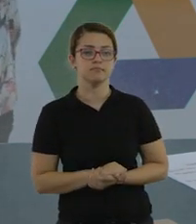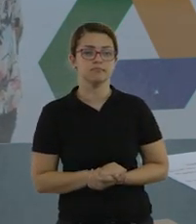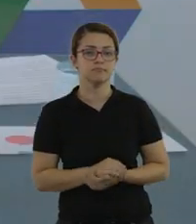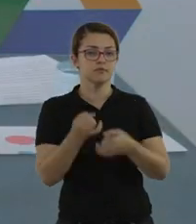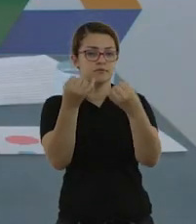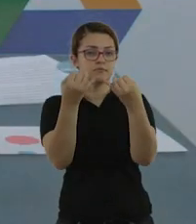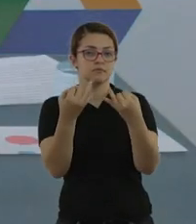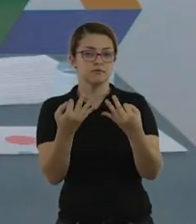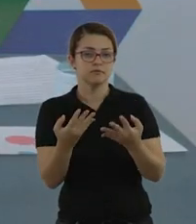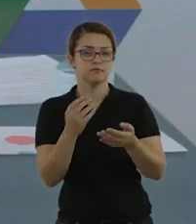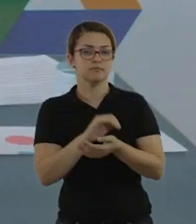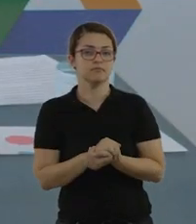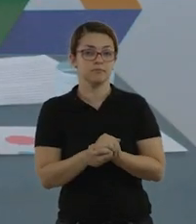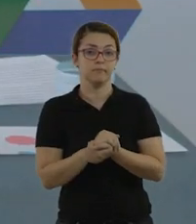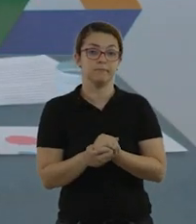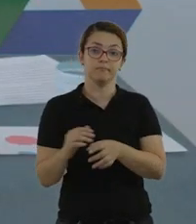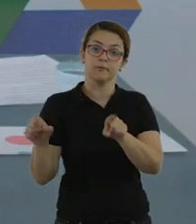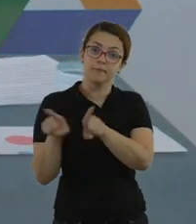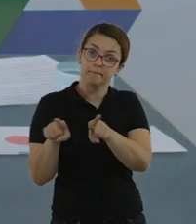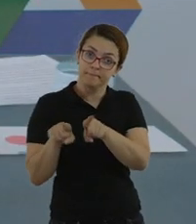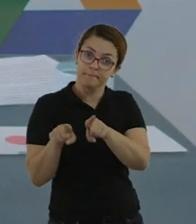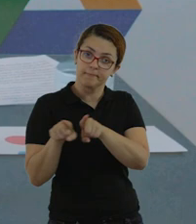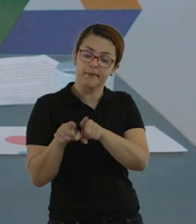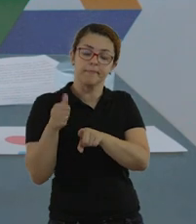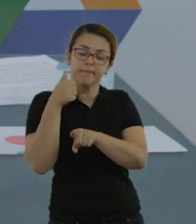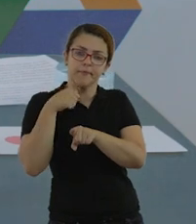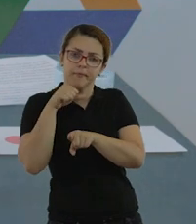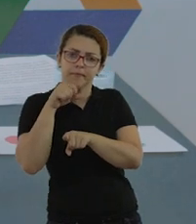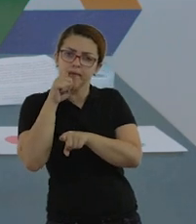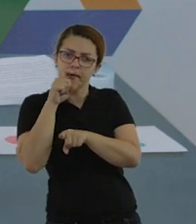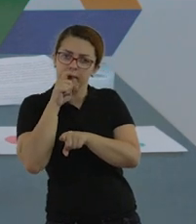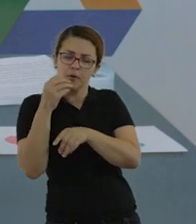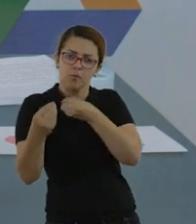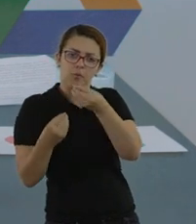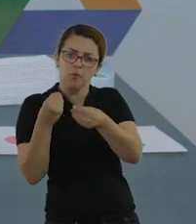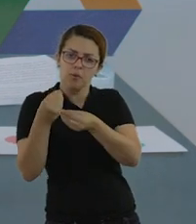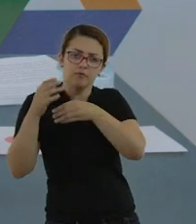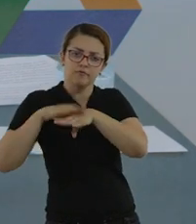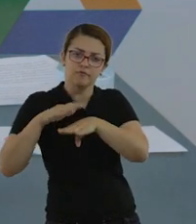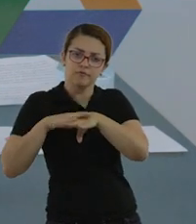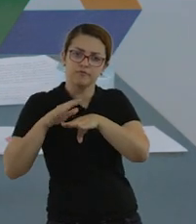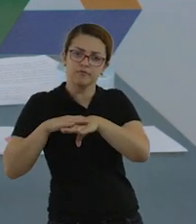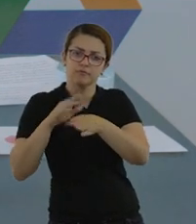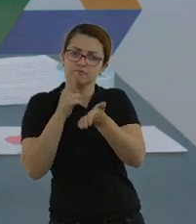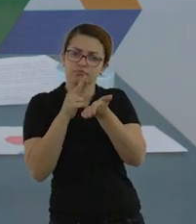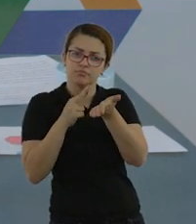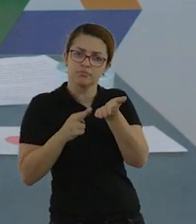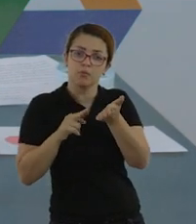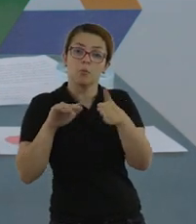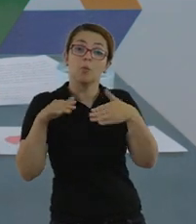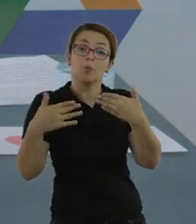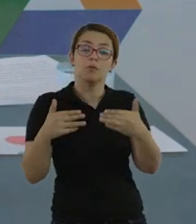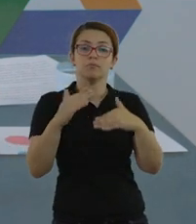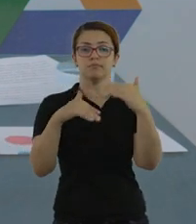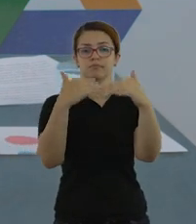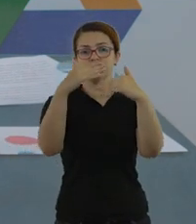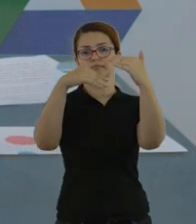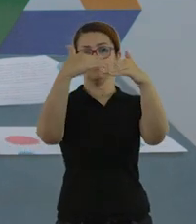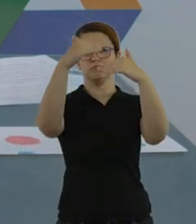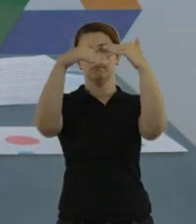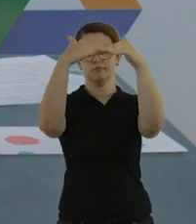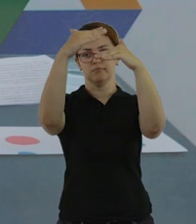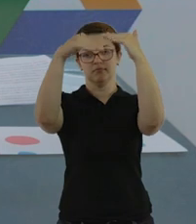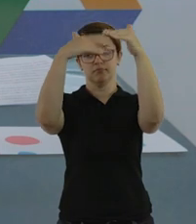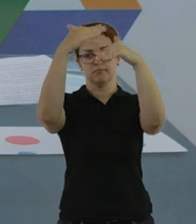a explicação para a criança e para o pai de como realizar a atividade e quais habilidades serão desenvolvidas quando a